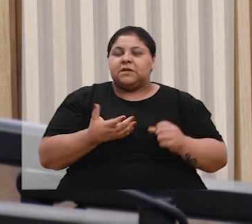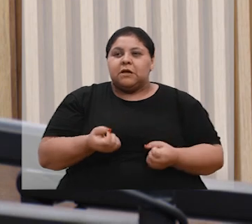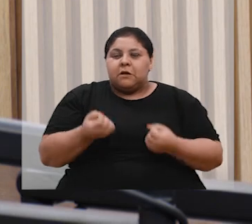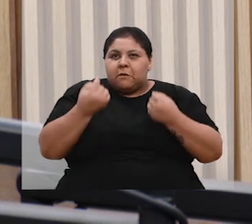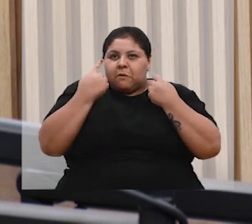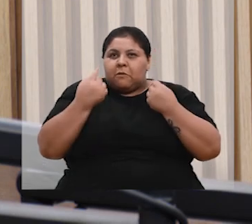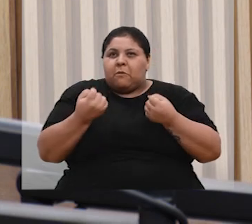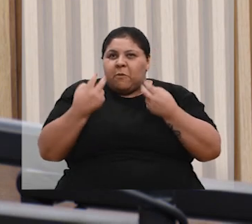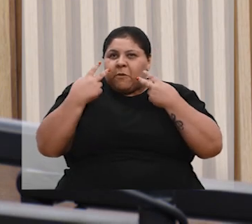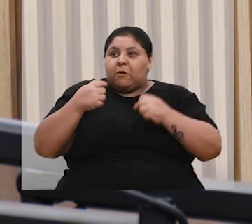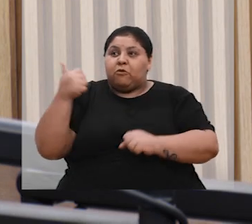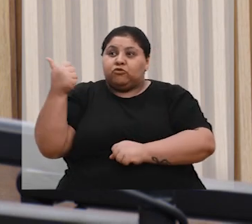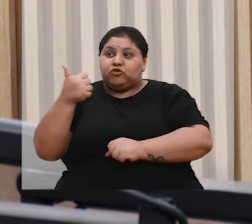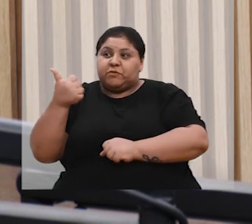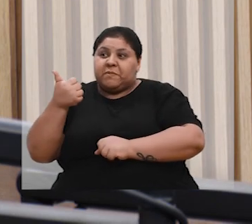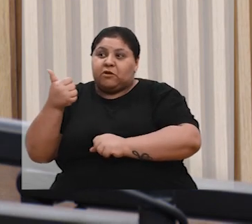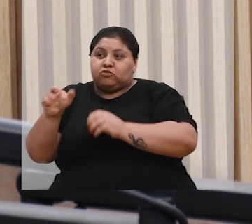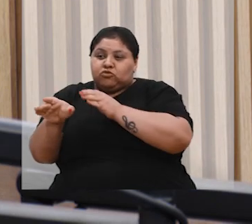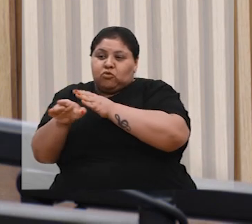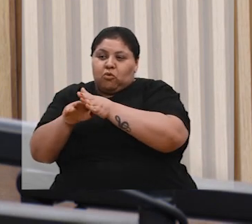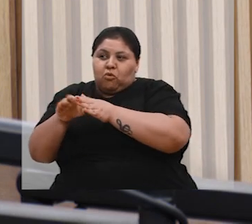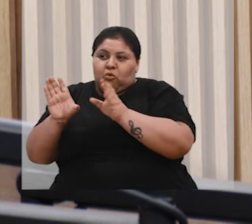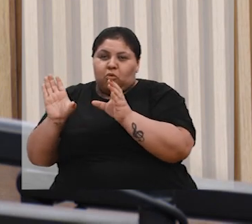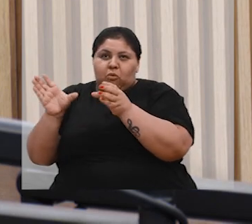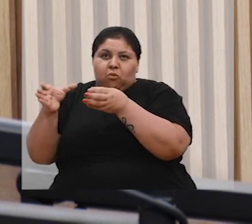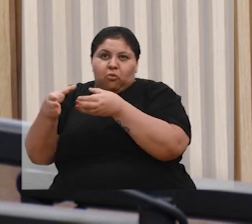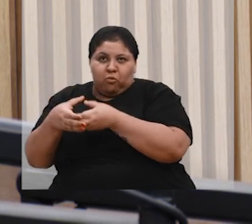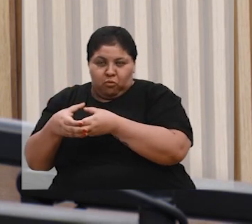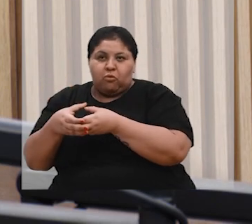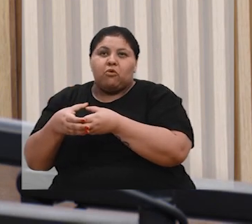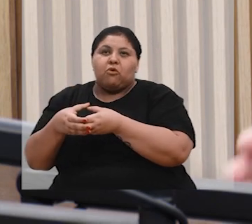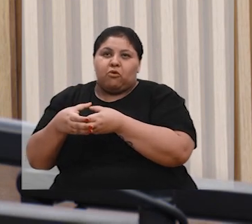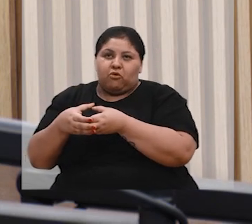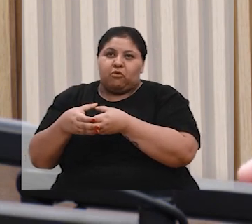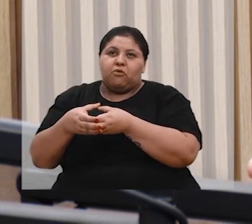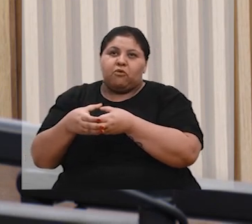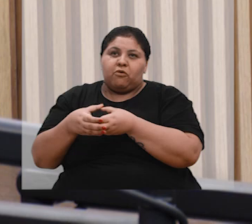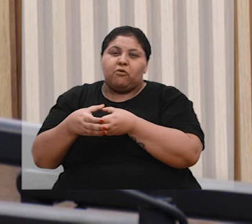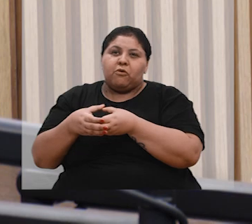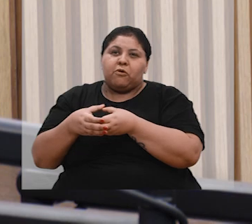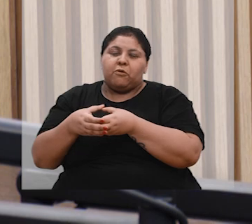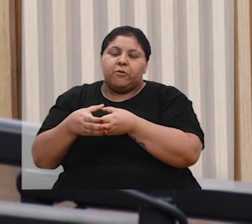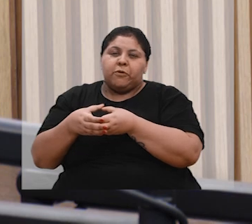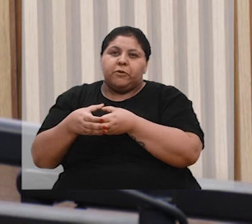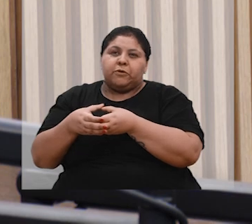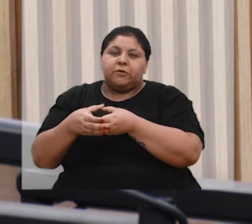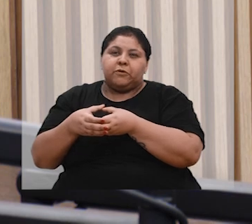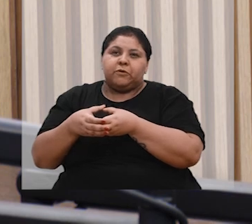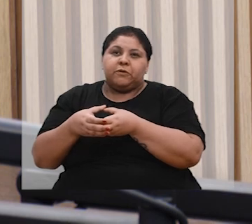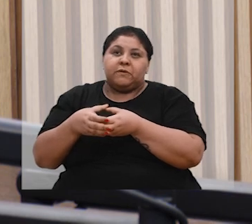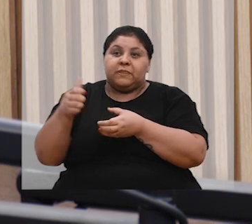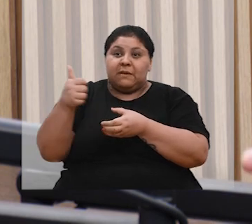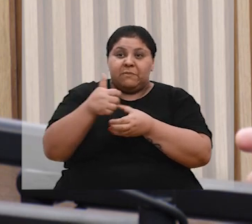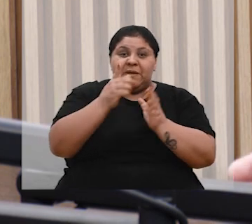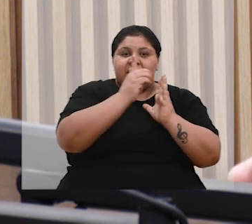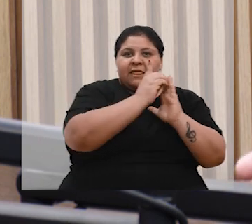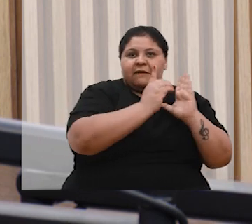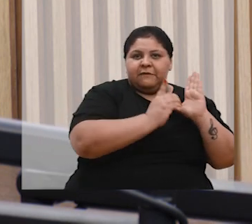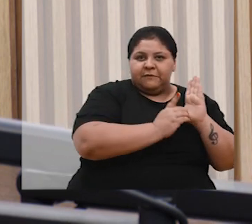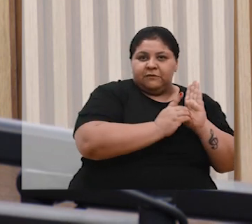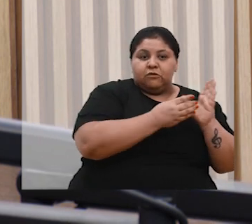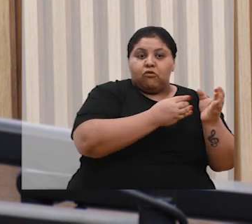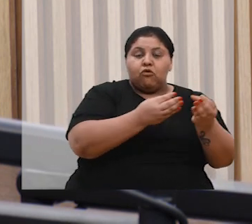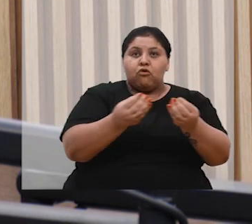primeiros conselheiros, os primeiros do primeiro conselho e ali da primeira década, muitos eram